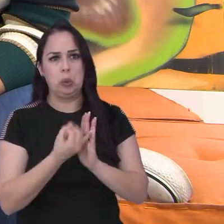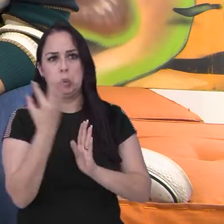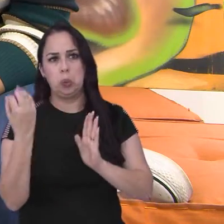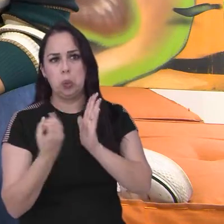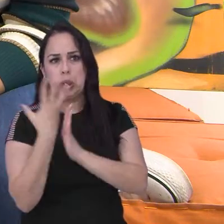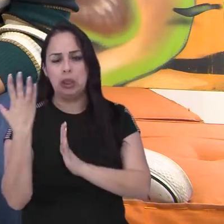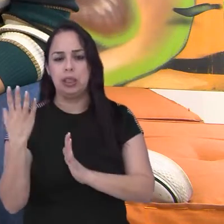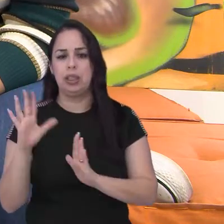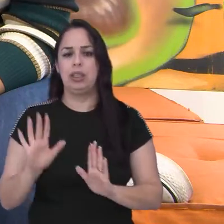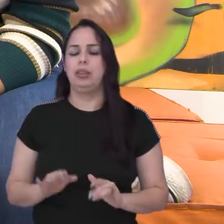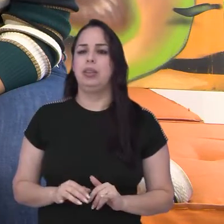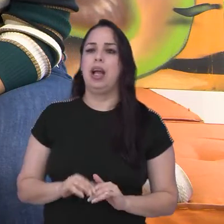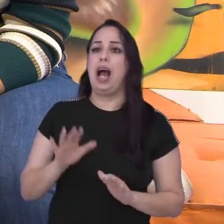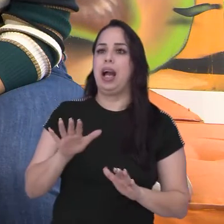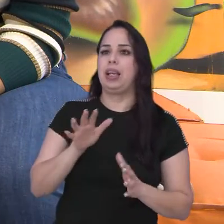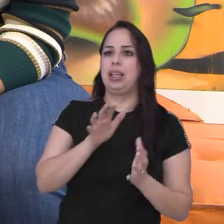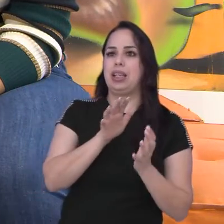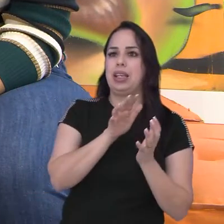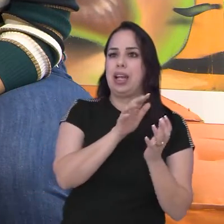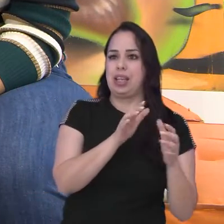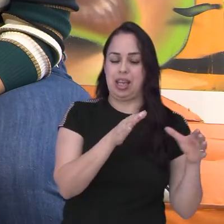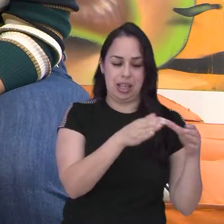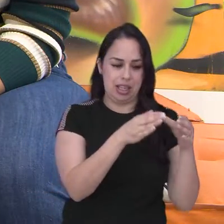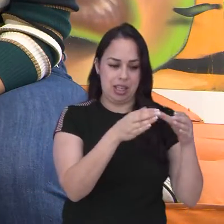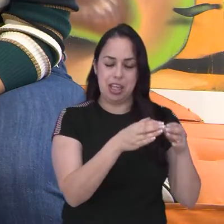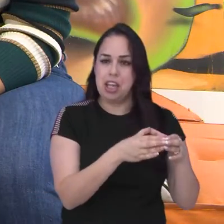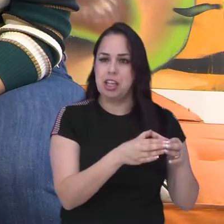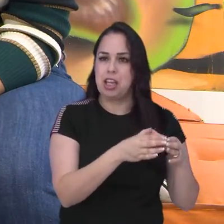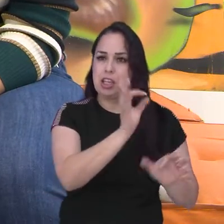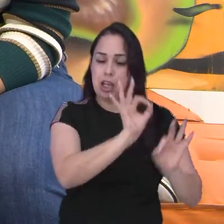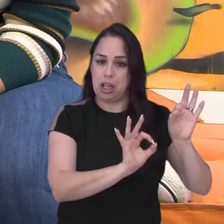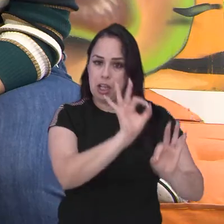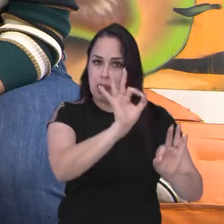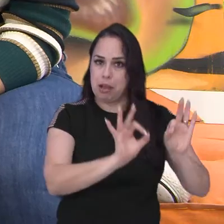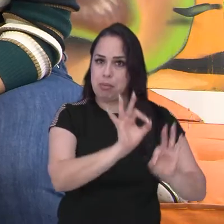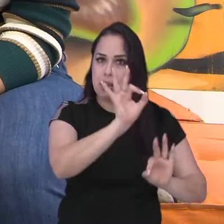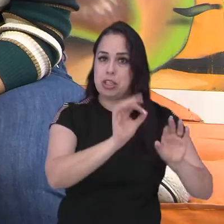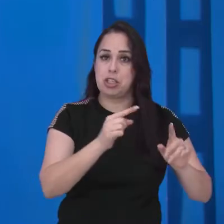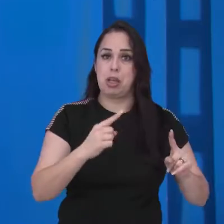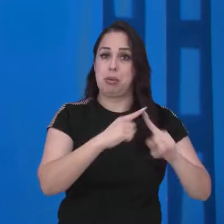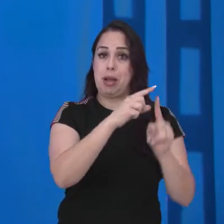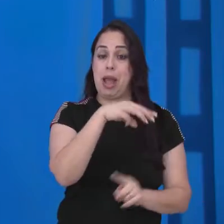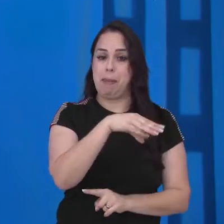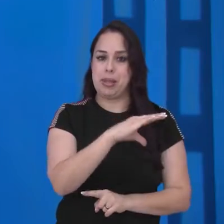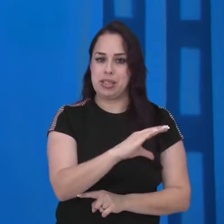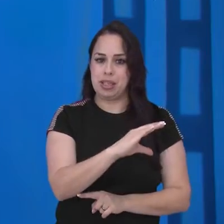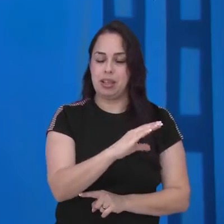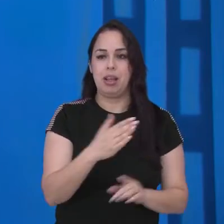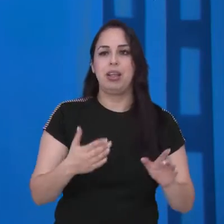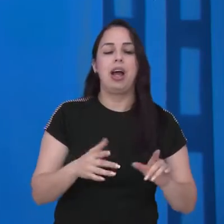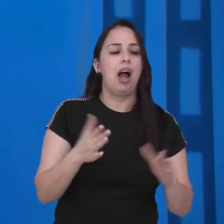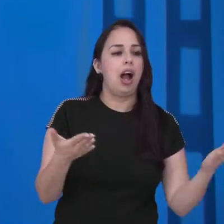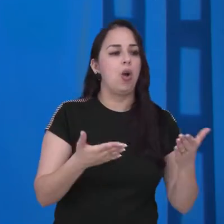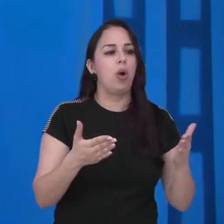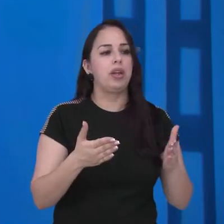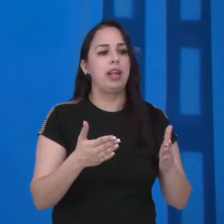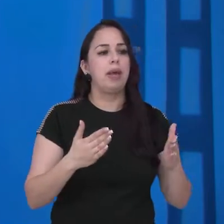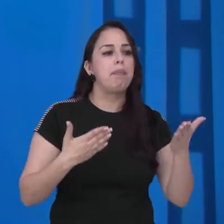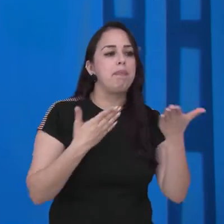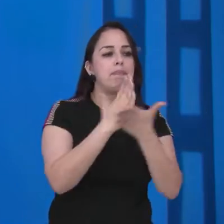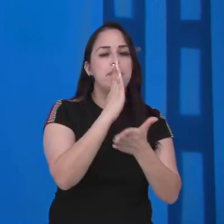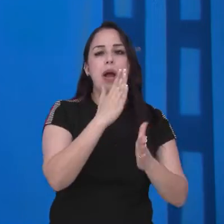aqui tem a liga, assim, aqui como em Jacareí, tem a Liga de Batalhas MCs e agora tá rolando as seletivas, né? As seletivas,